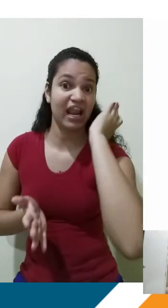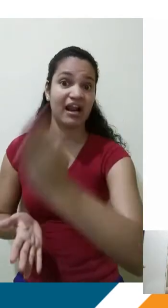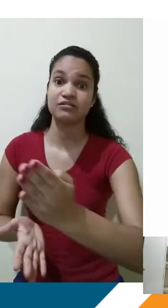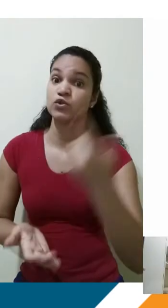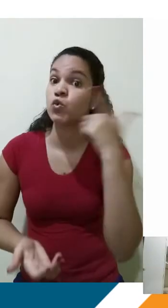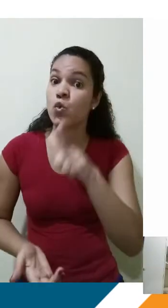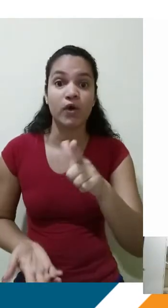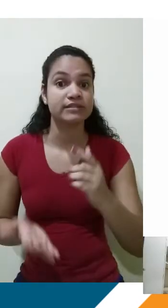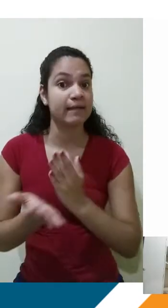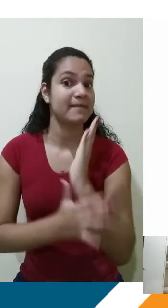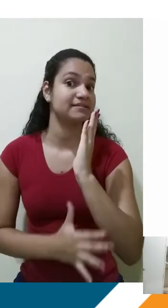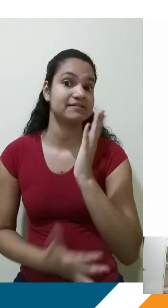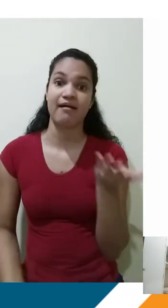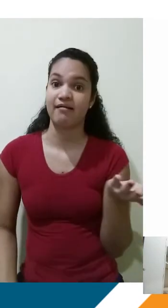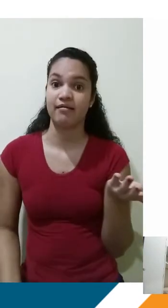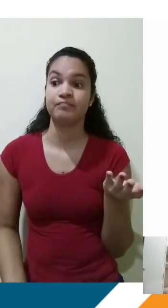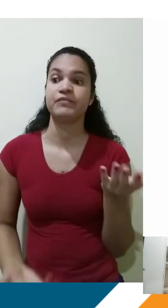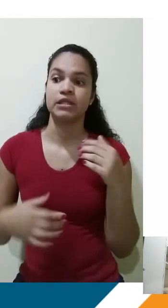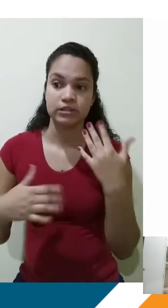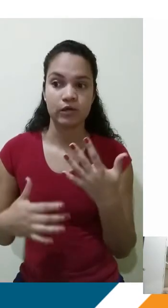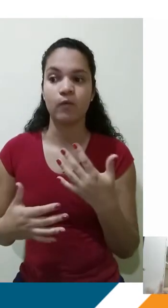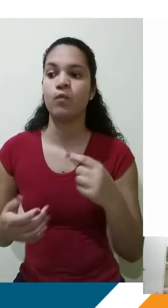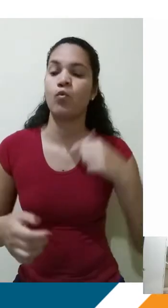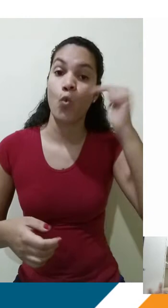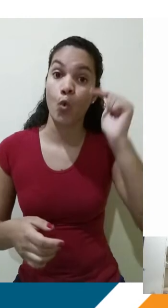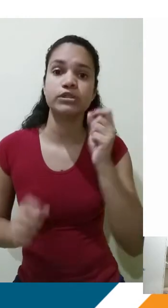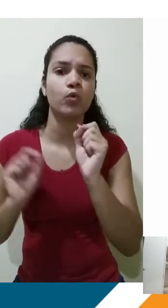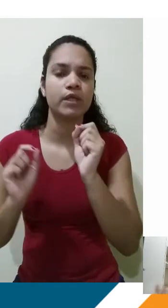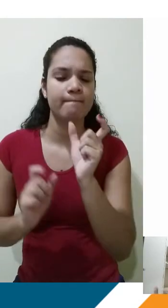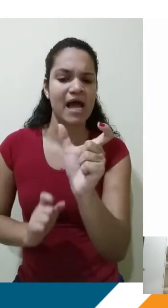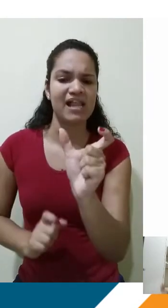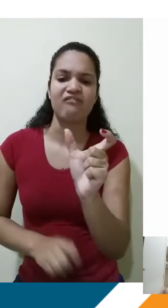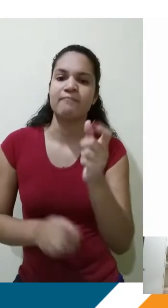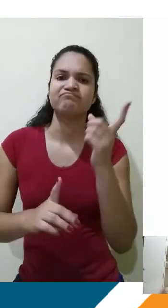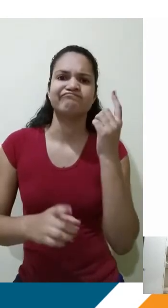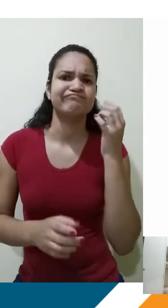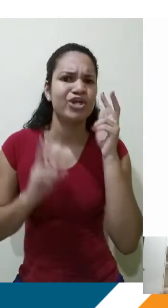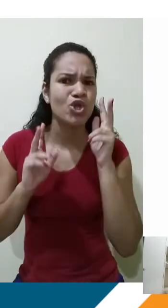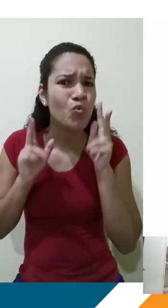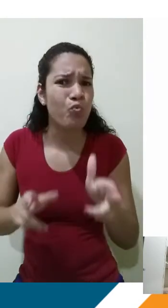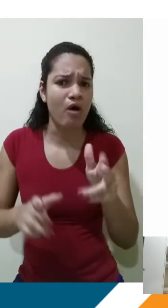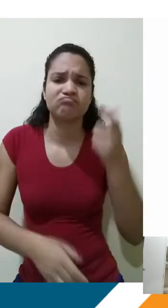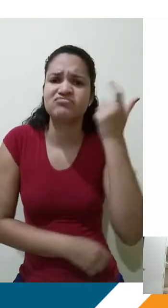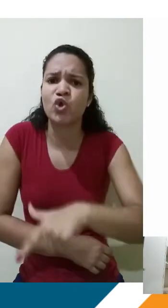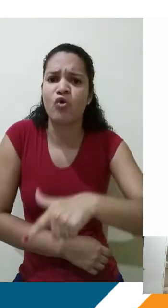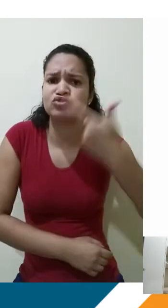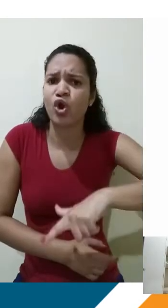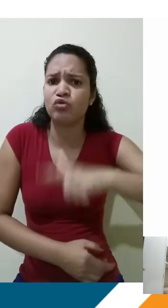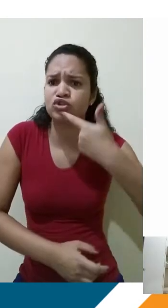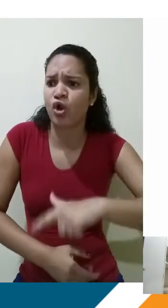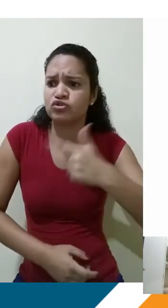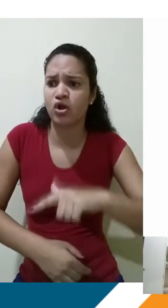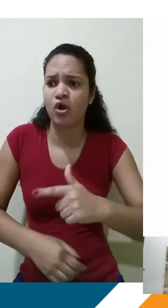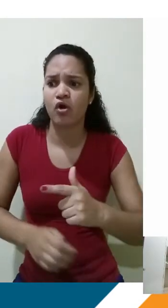façam isso. Por último, são as repetições, que são as palavras idênticas ou os recursos coesivos idênticos também, num espaço de tempo muito curto.